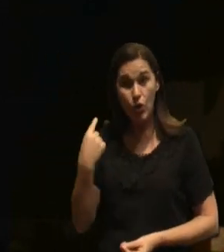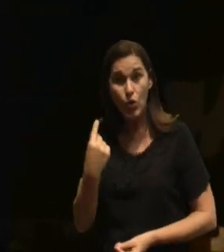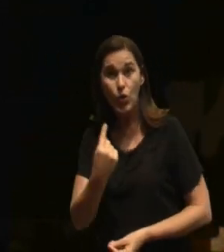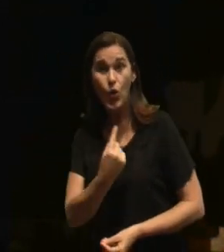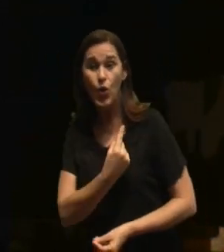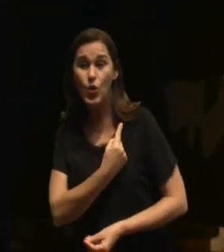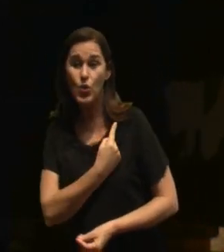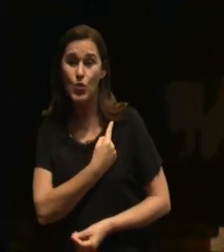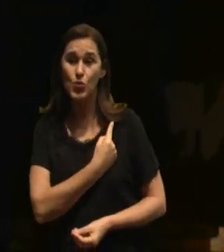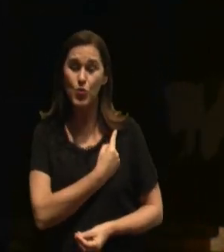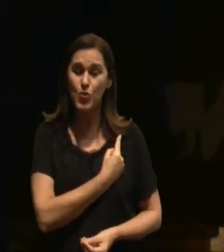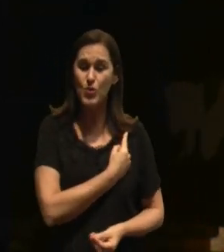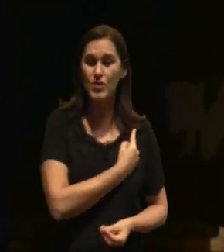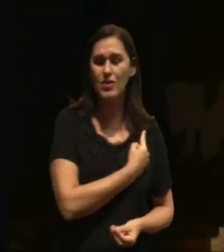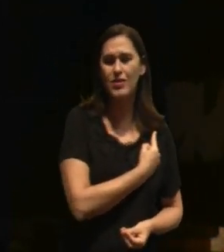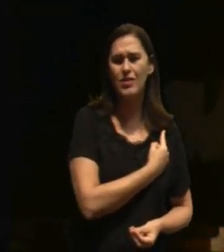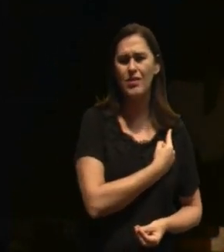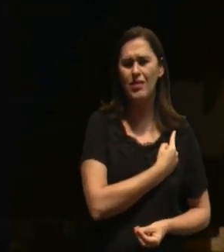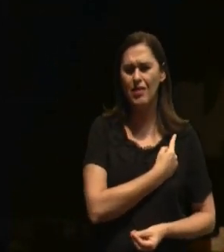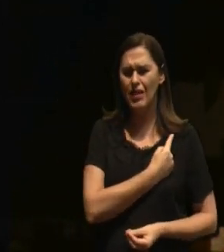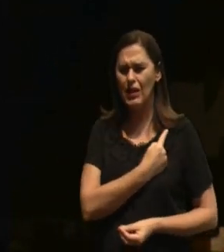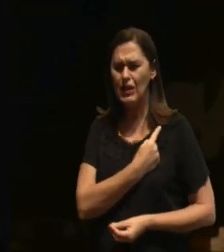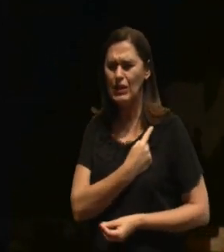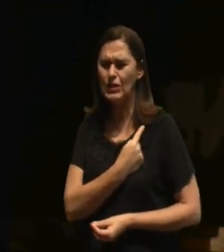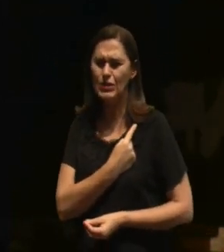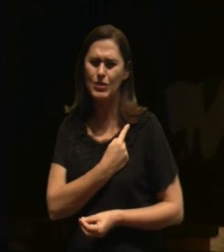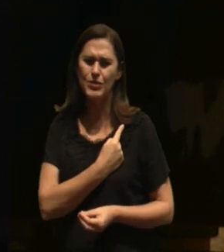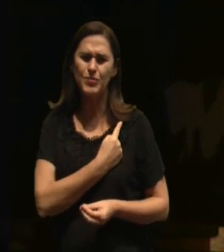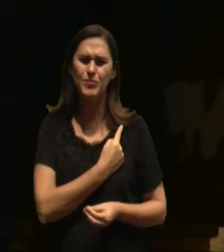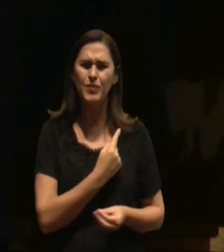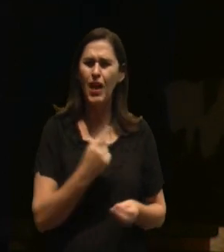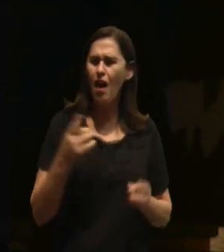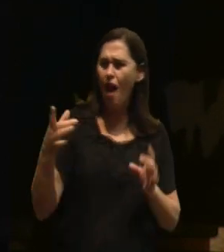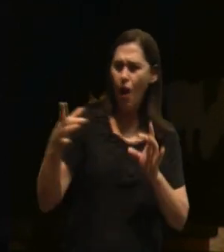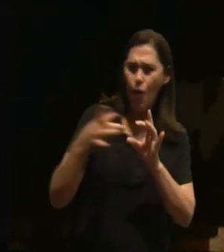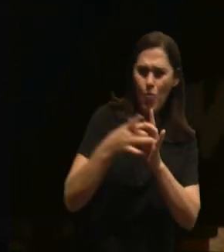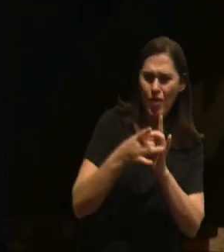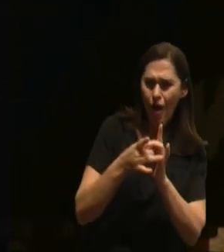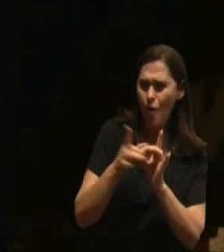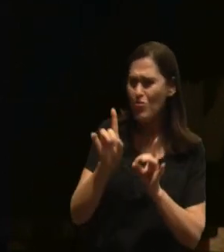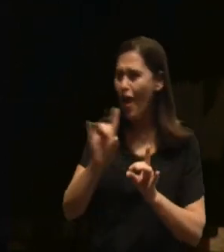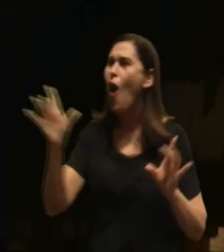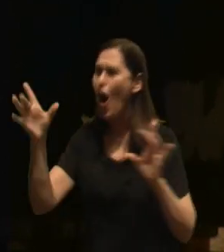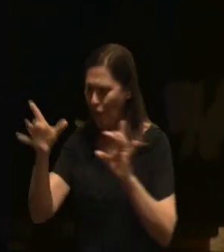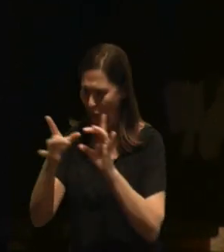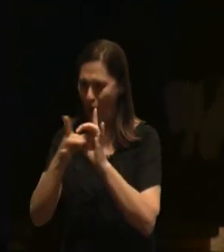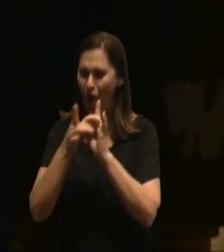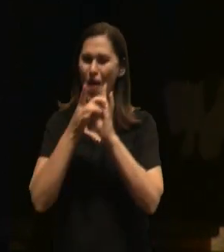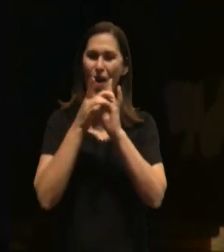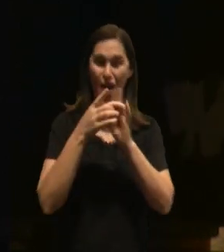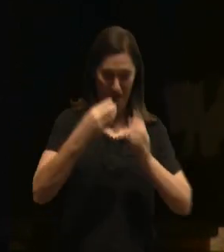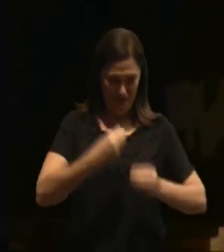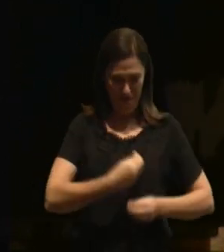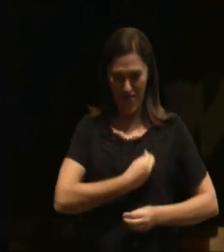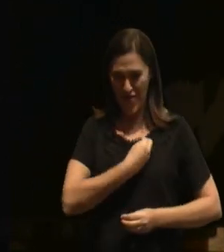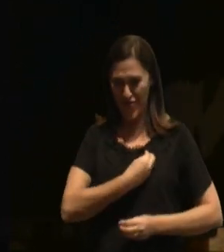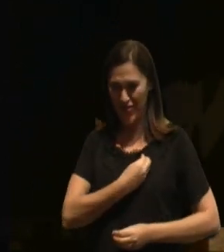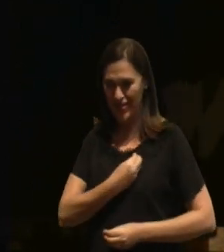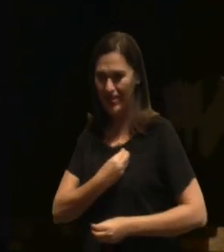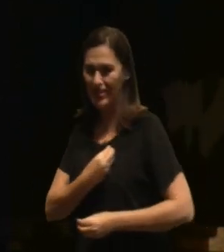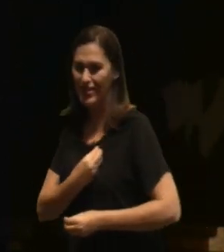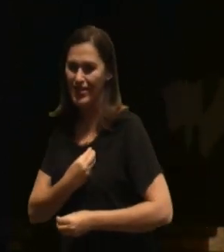não ficássemos mais sem a comunhão, sem vivermos